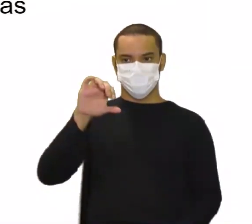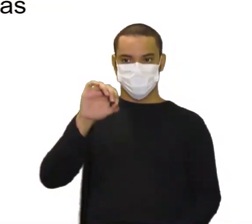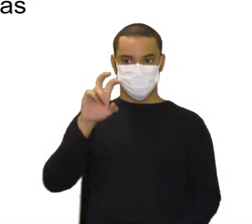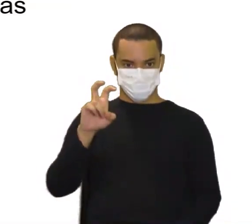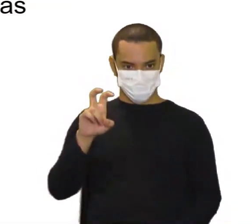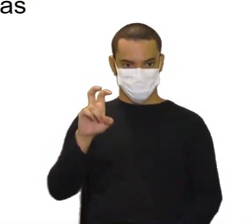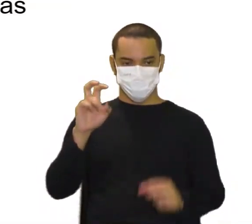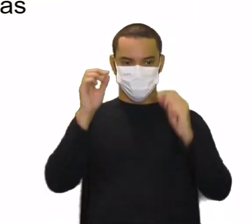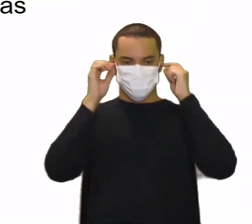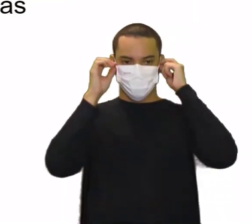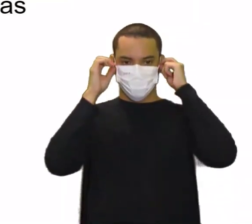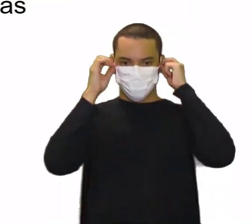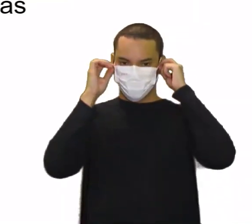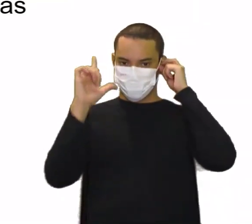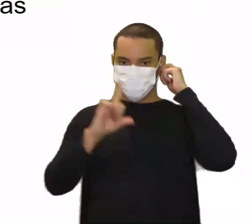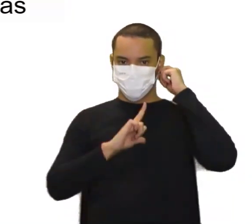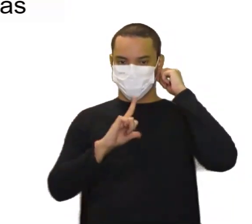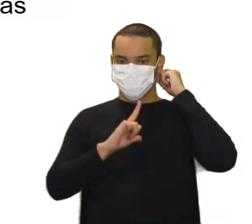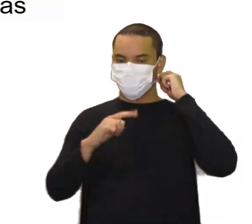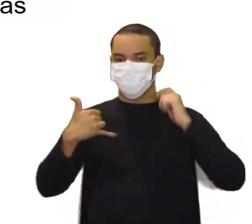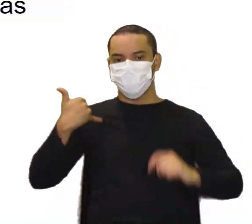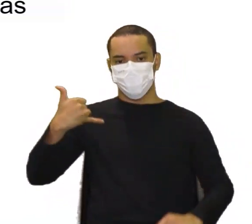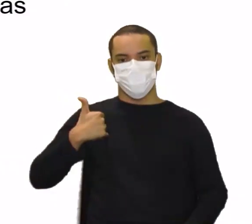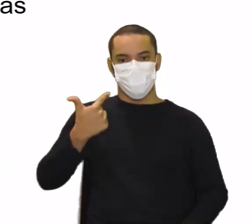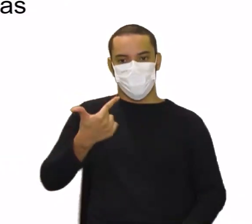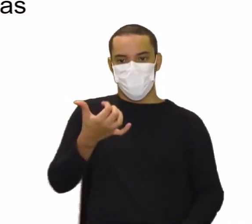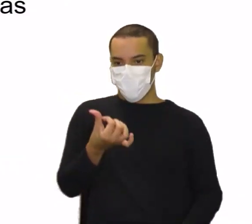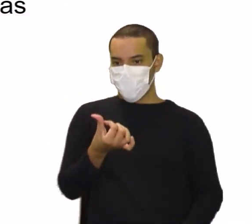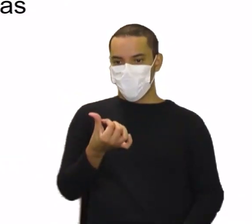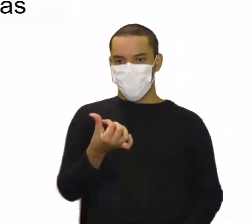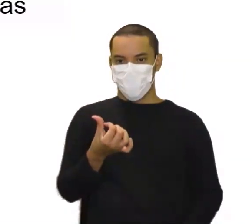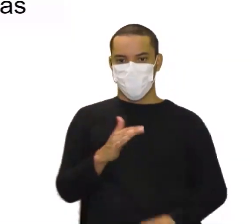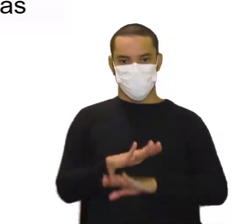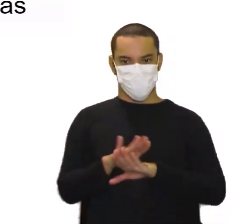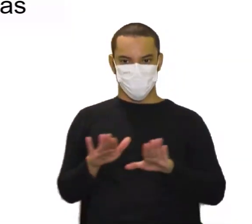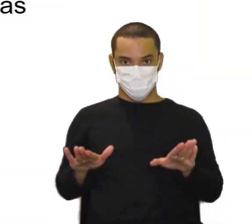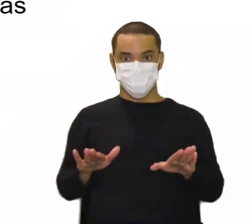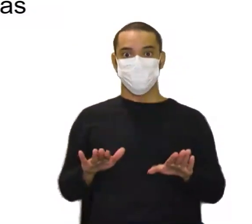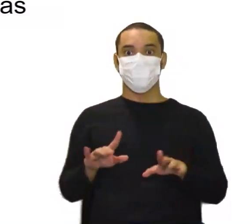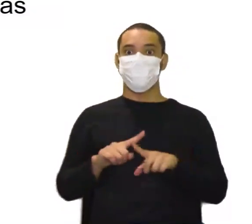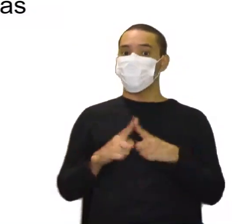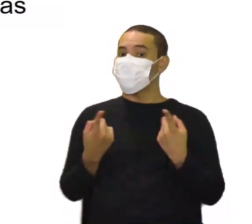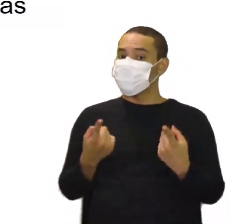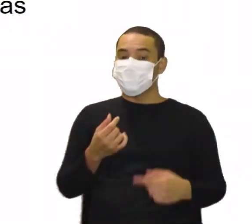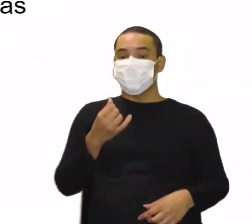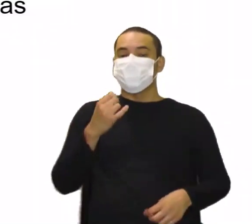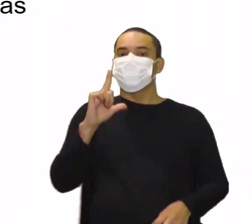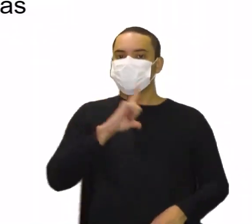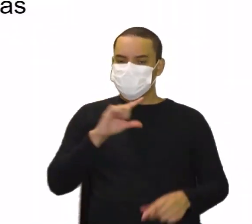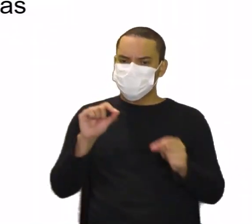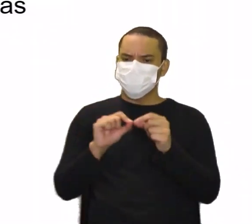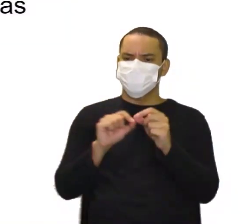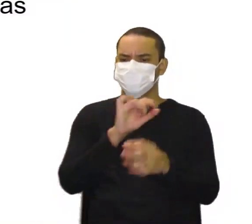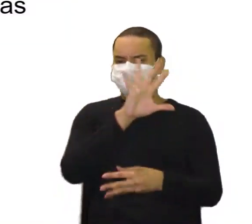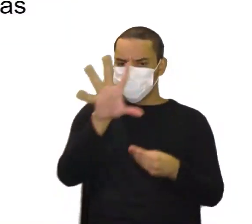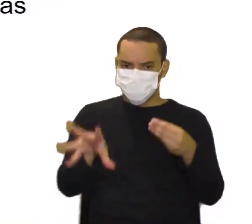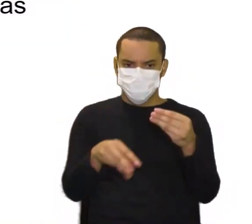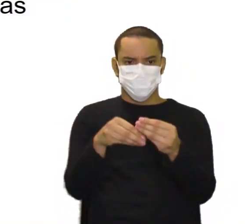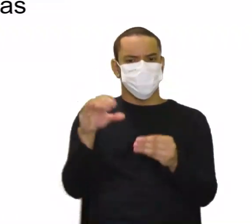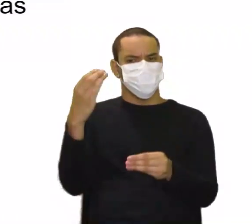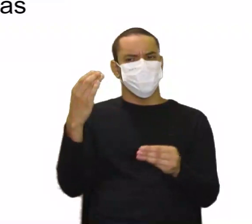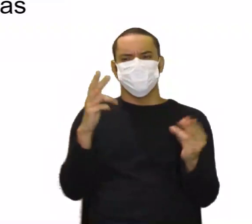1905, quando tinha apenas 26 anos de idade. Suas contribuições à ciência